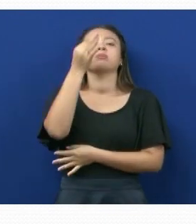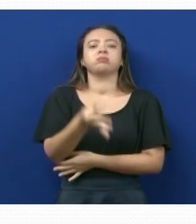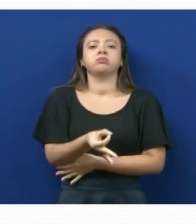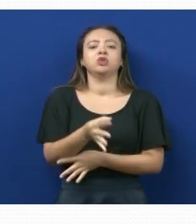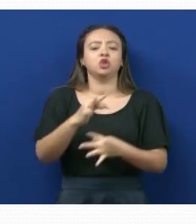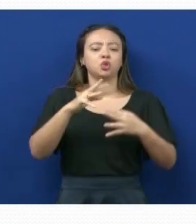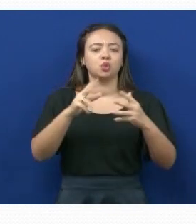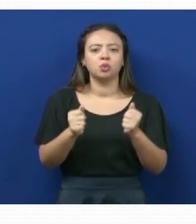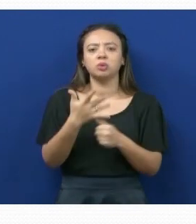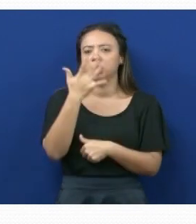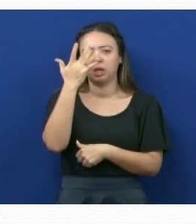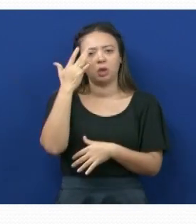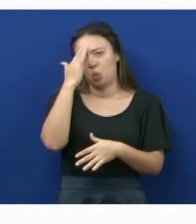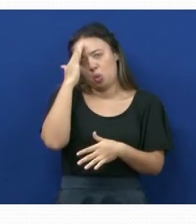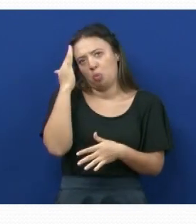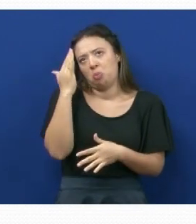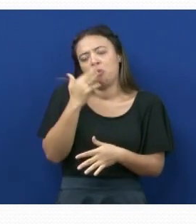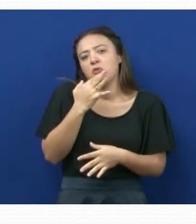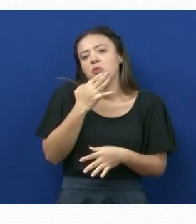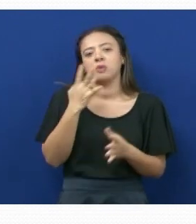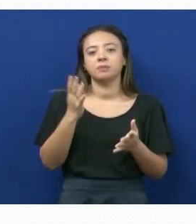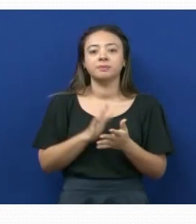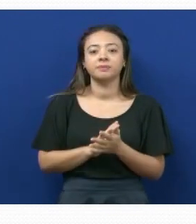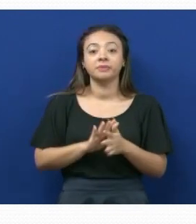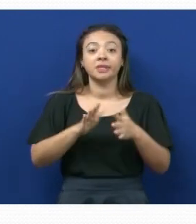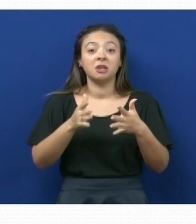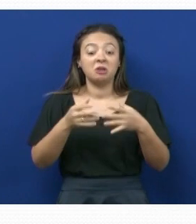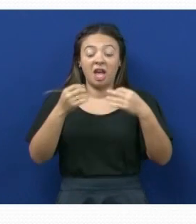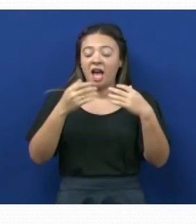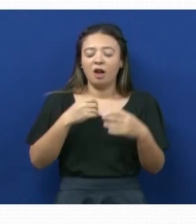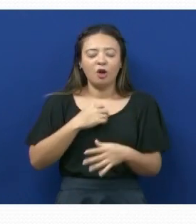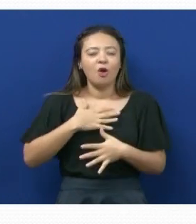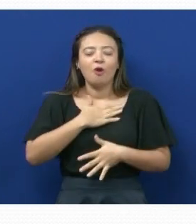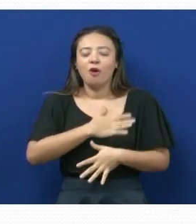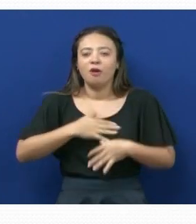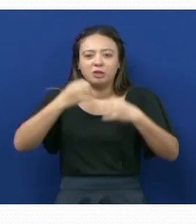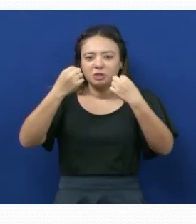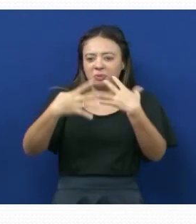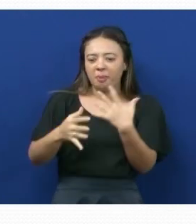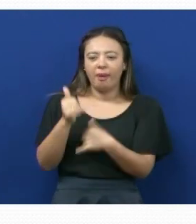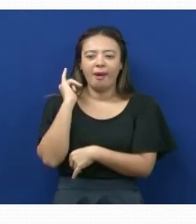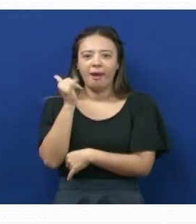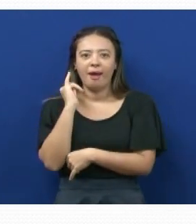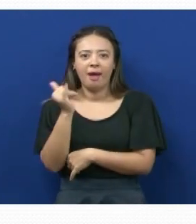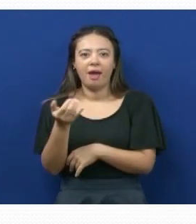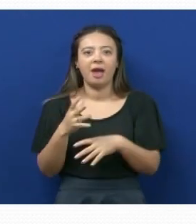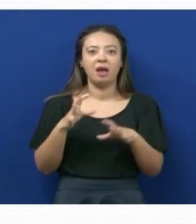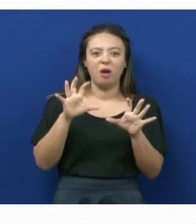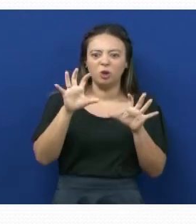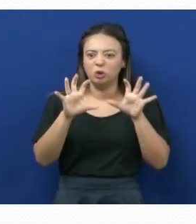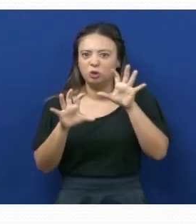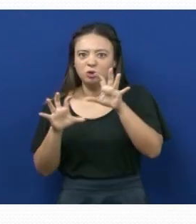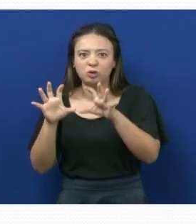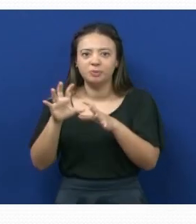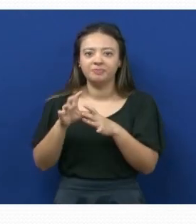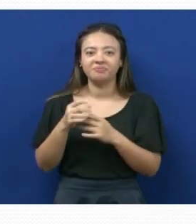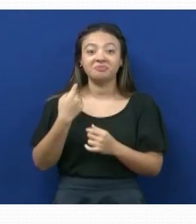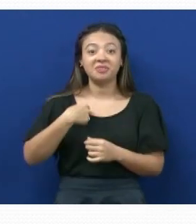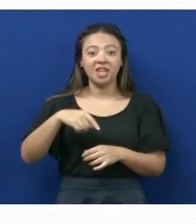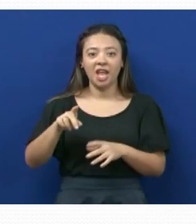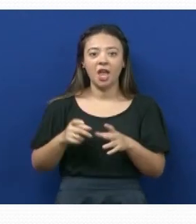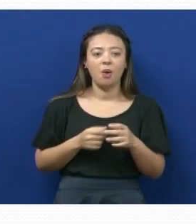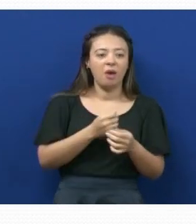coisas misteriosas. Adorava contar casos de assombração e outros bichos. Fui numa caçada de veado no primeiro dia